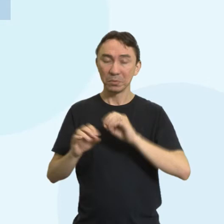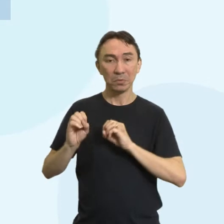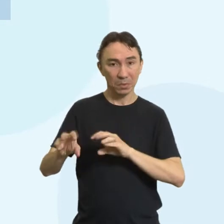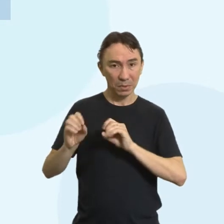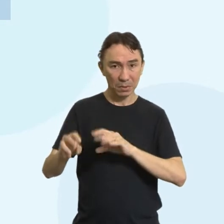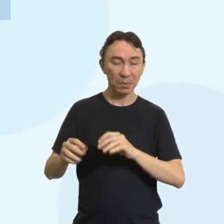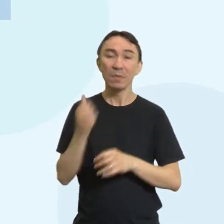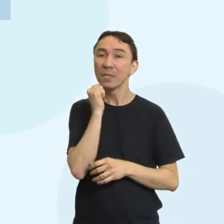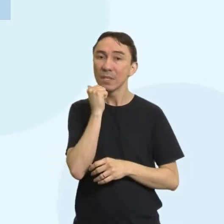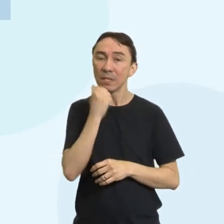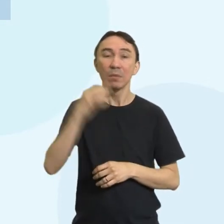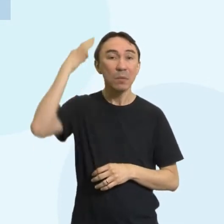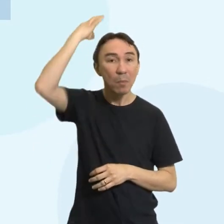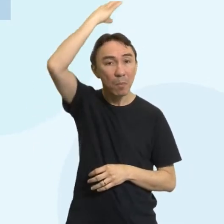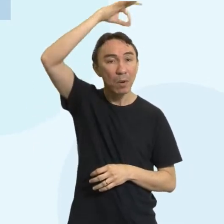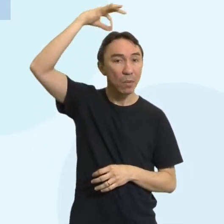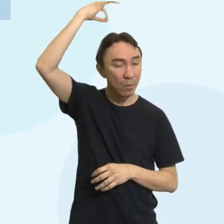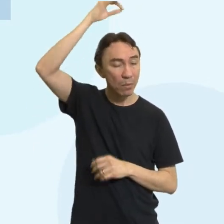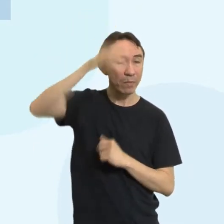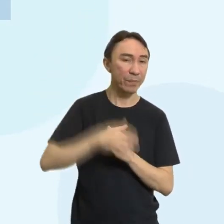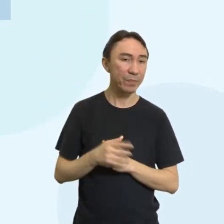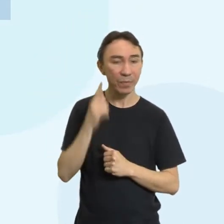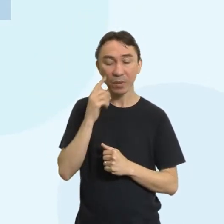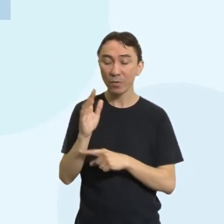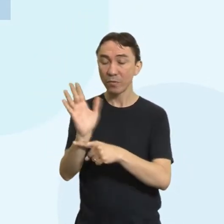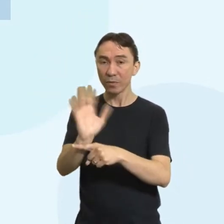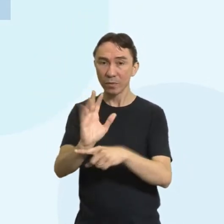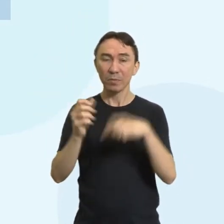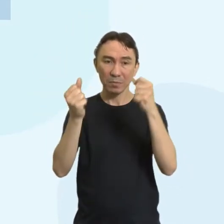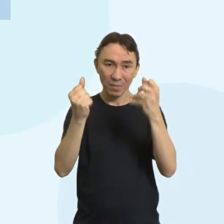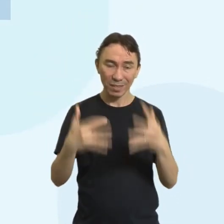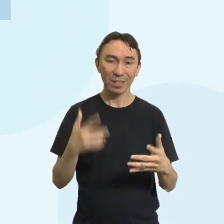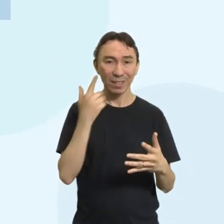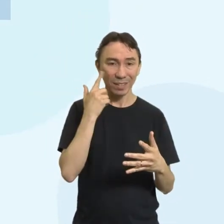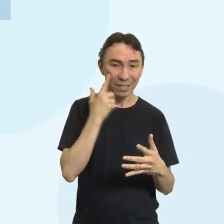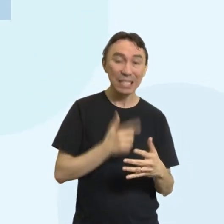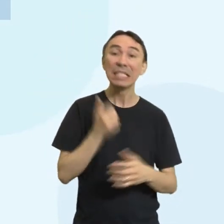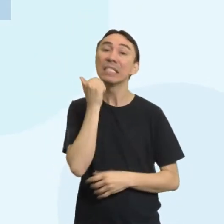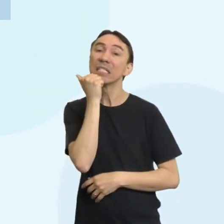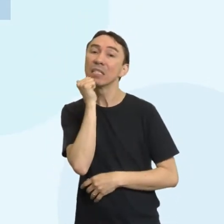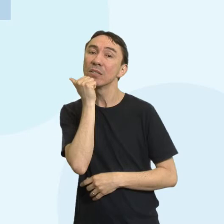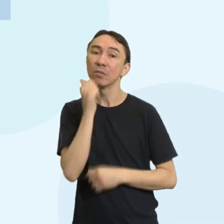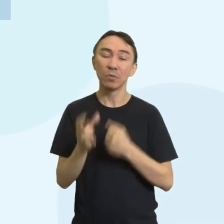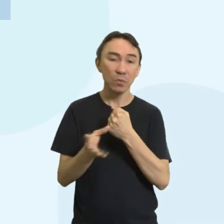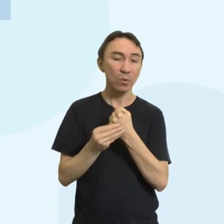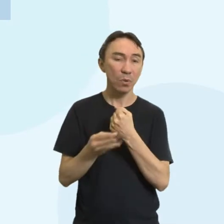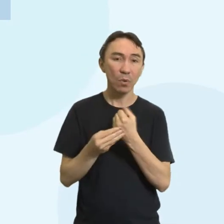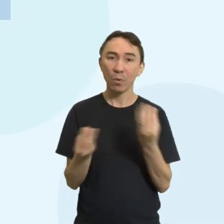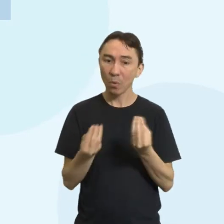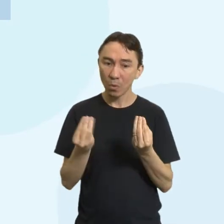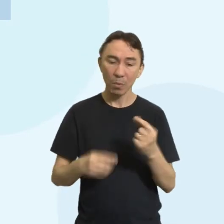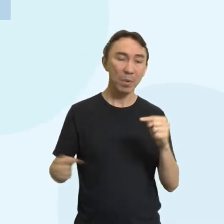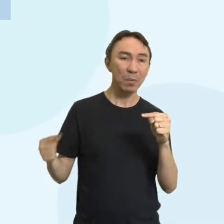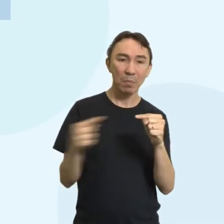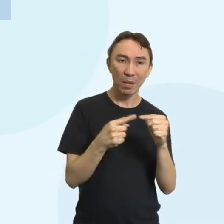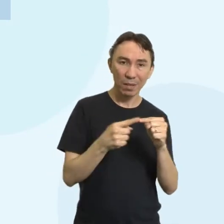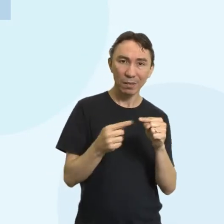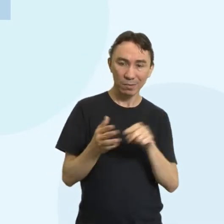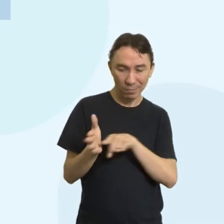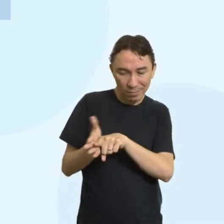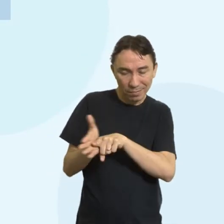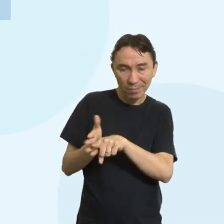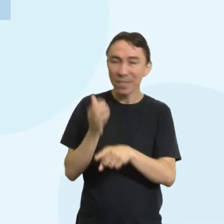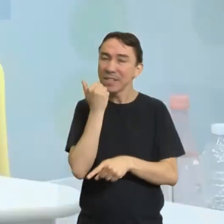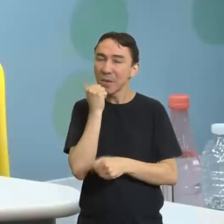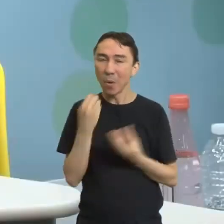vai falar um pouquinho sobre o conhecimento científico e a sua relação com a investigação científica. Após o vídeo, nós